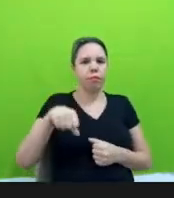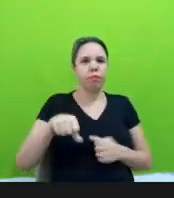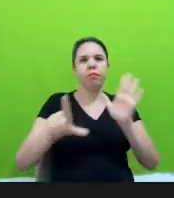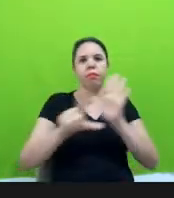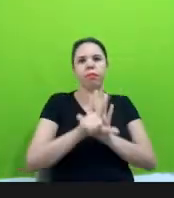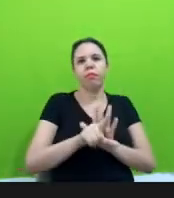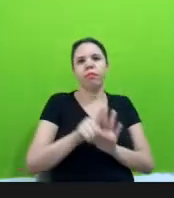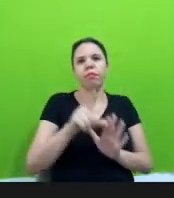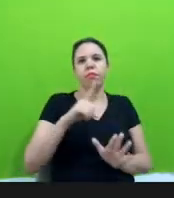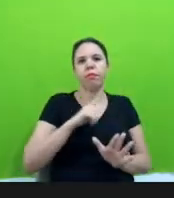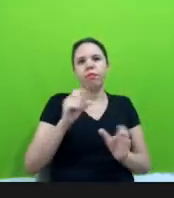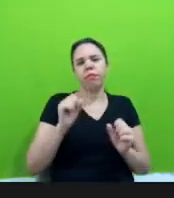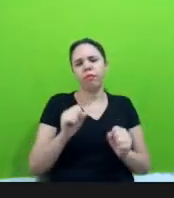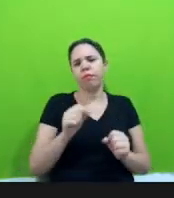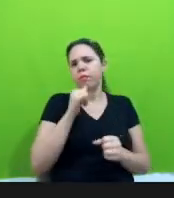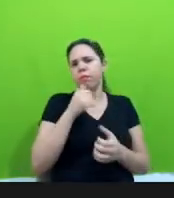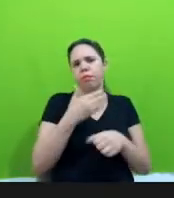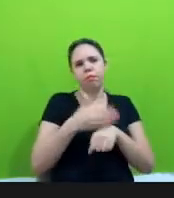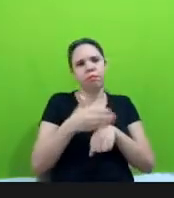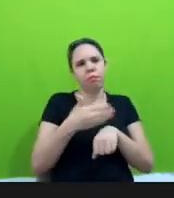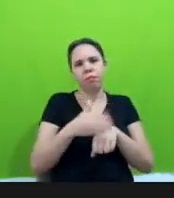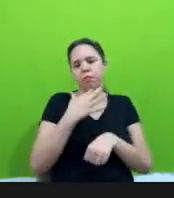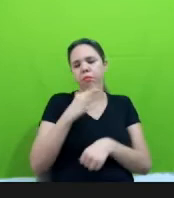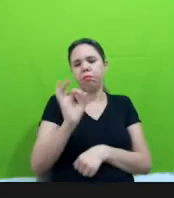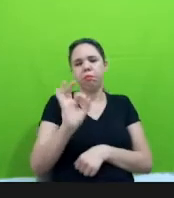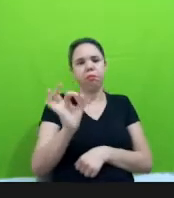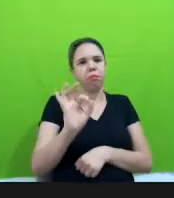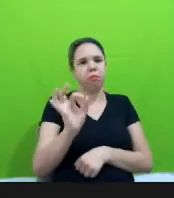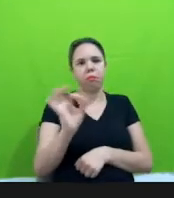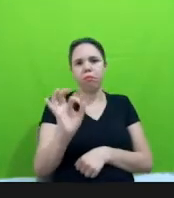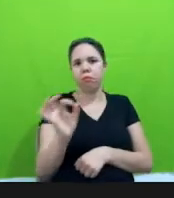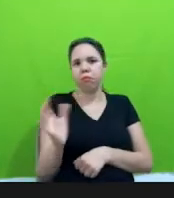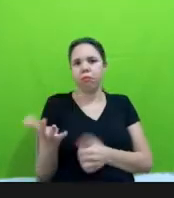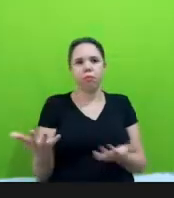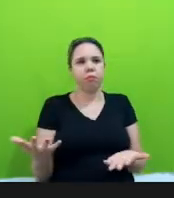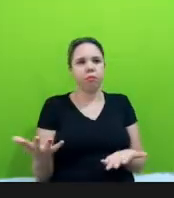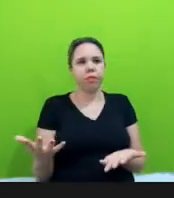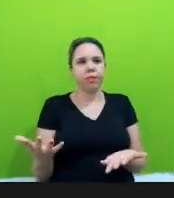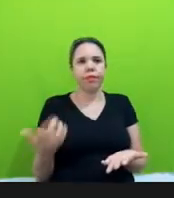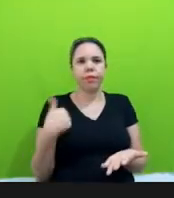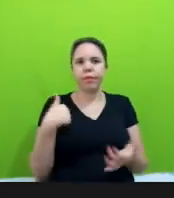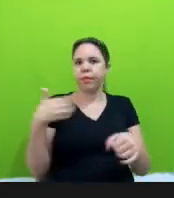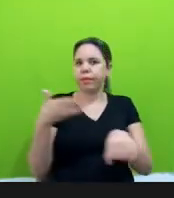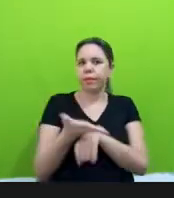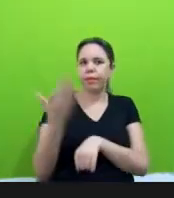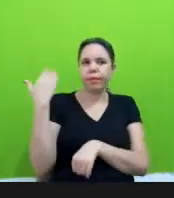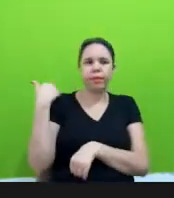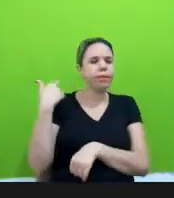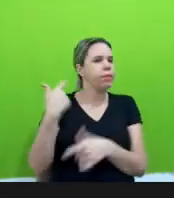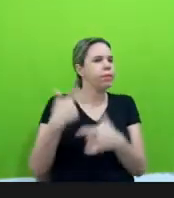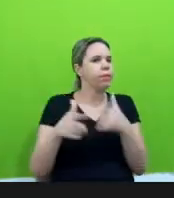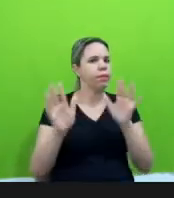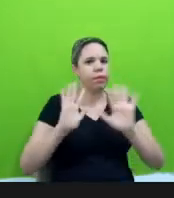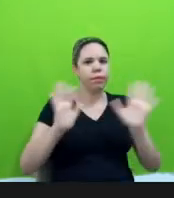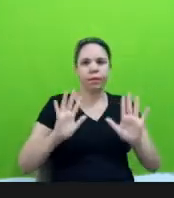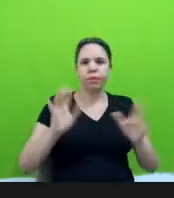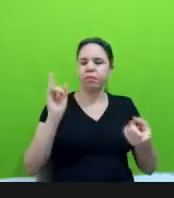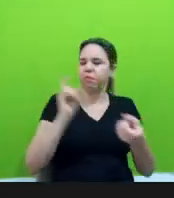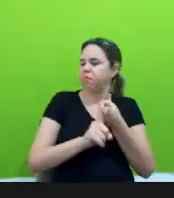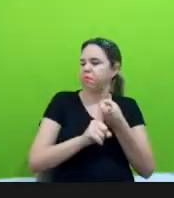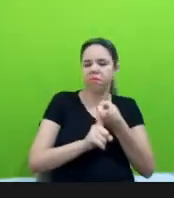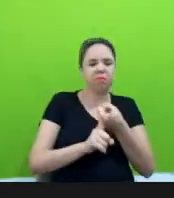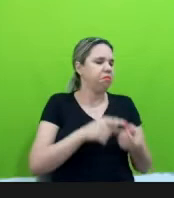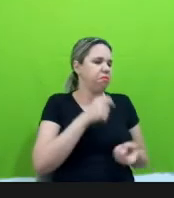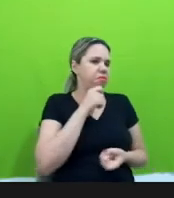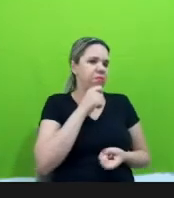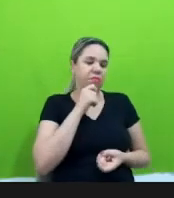pode punir, mas na prática não conheço um caso de algo que eu tenha participado, que houve de fato uma punição, ainda que uma